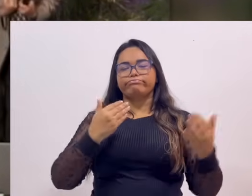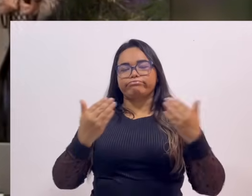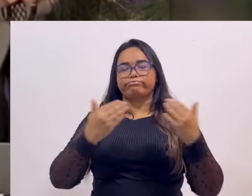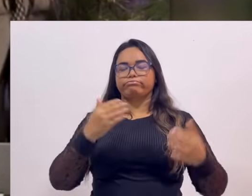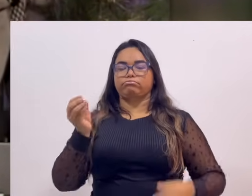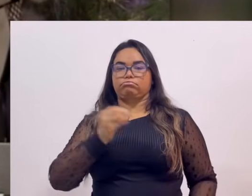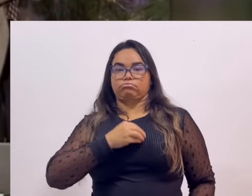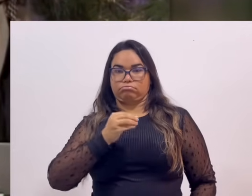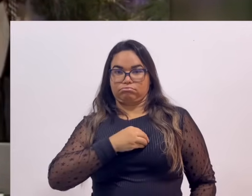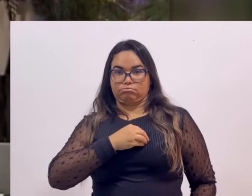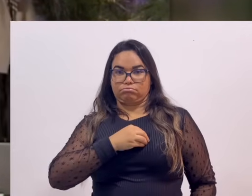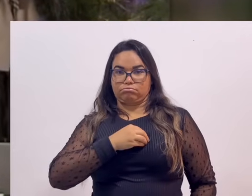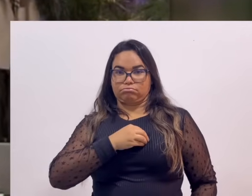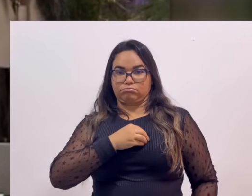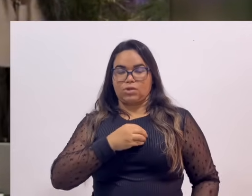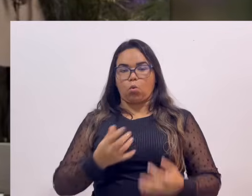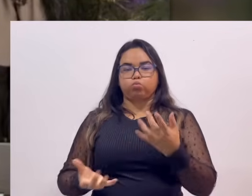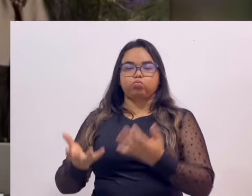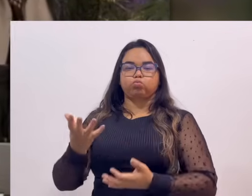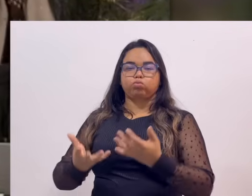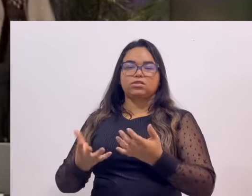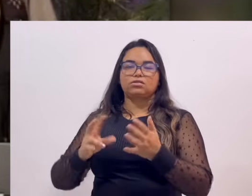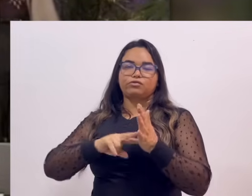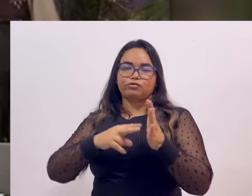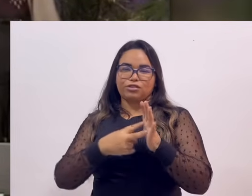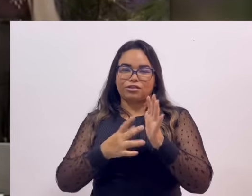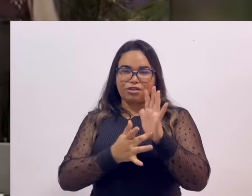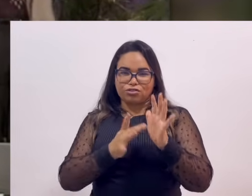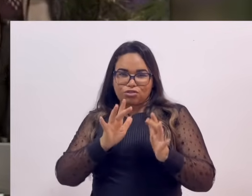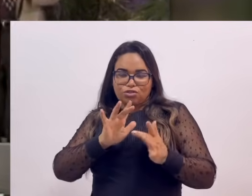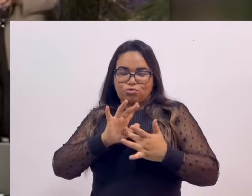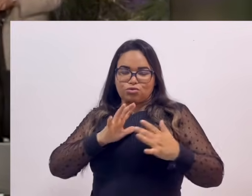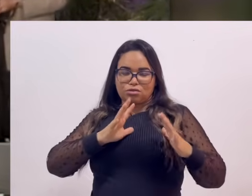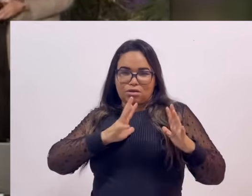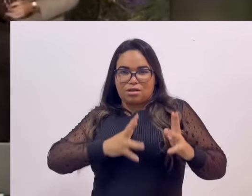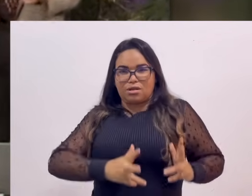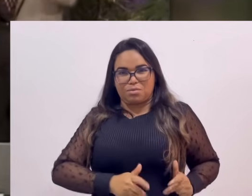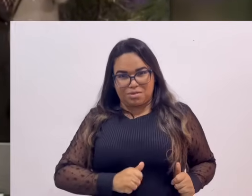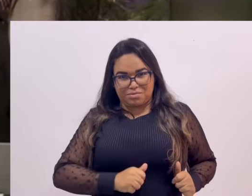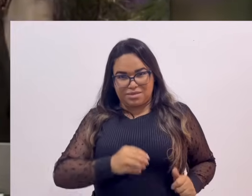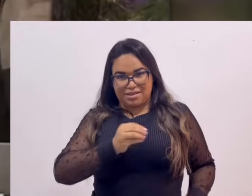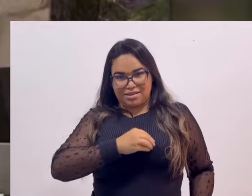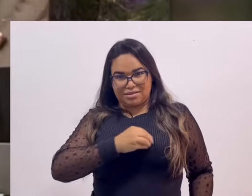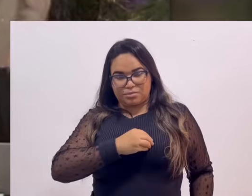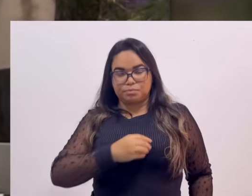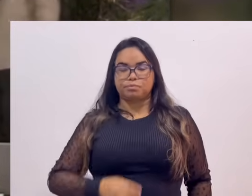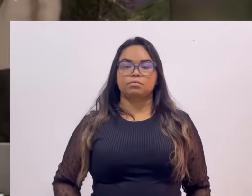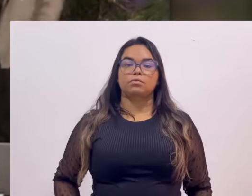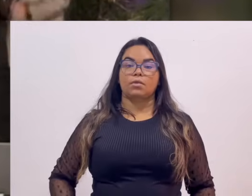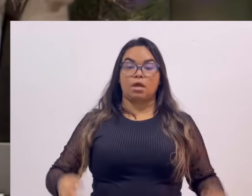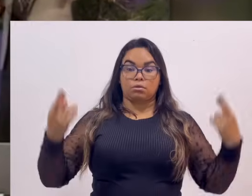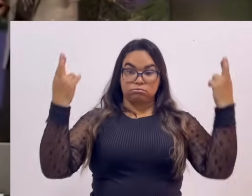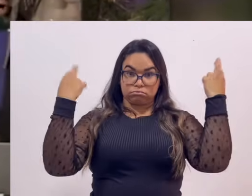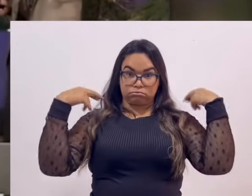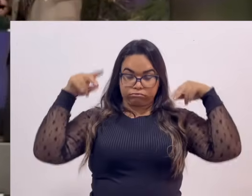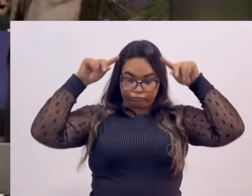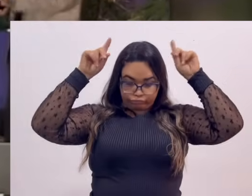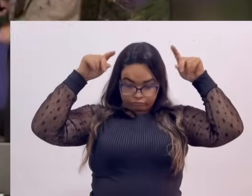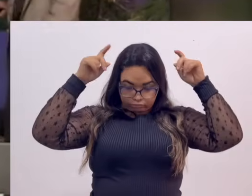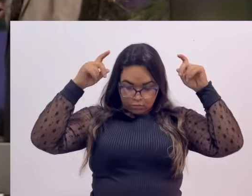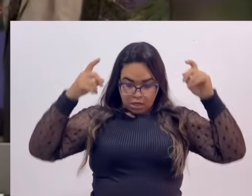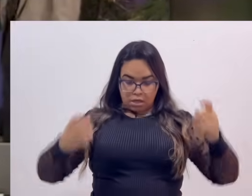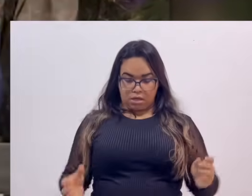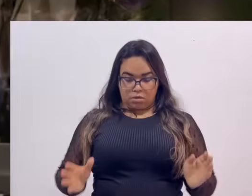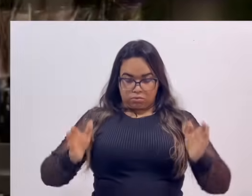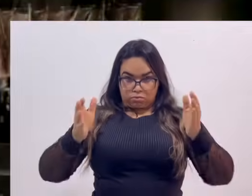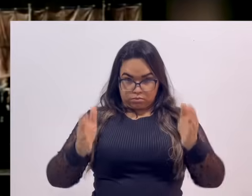torna-se um símbolo do pecado que é queimado em Cristo lindo simbolismo o cordeiro era atado aos chifres